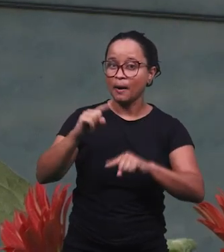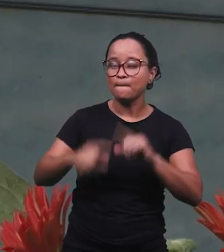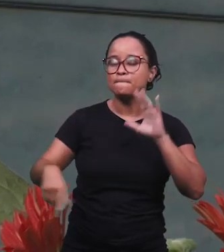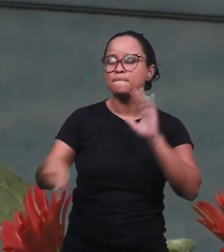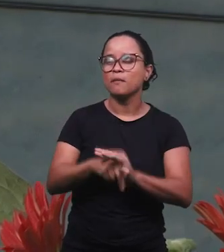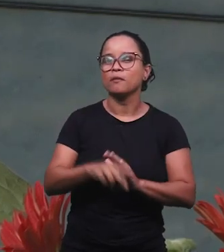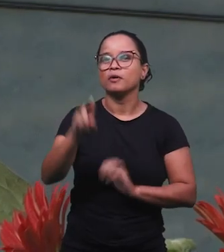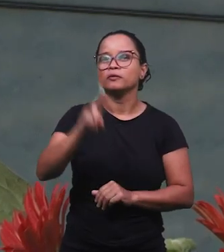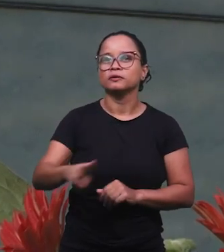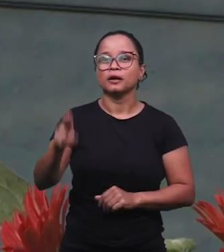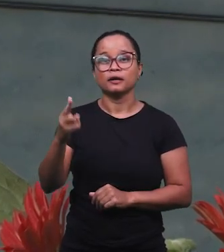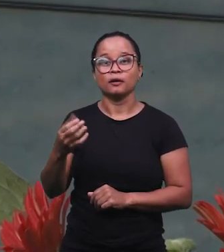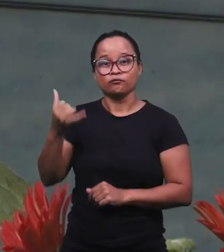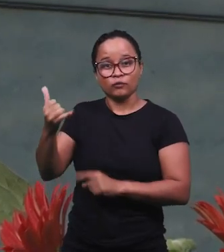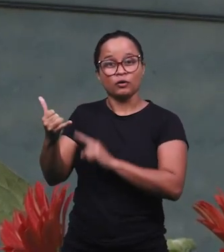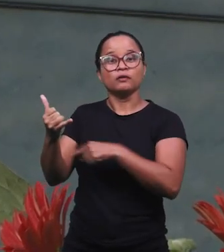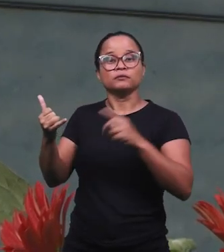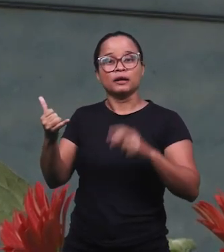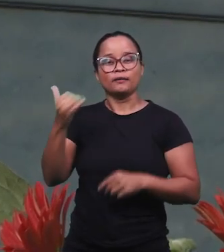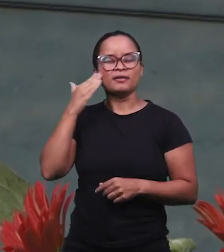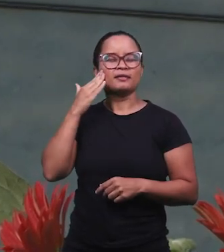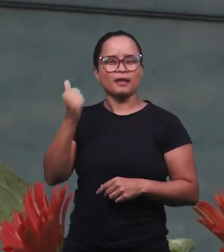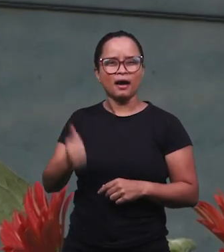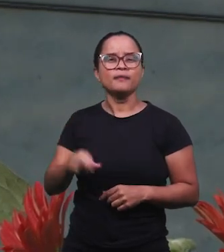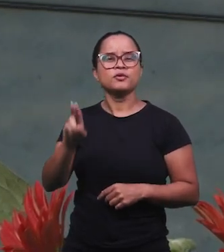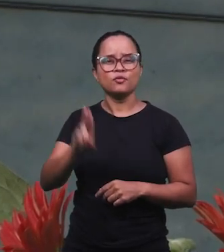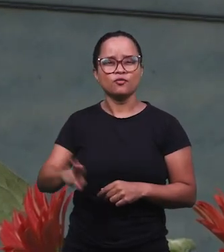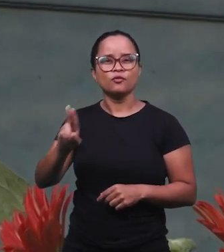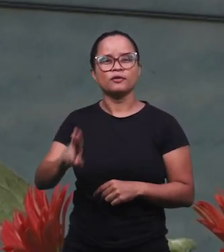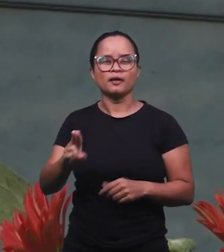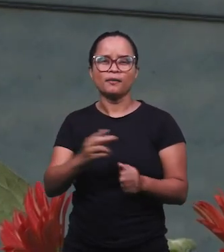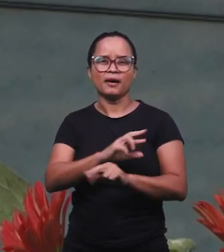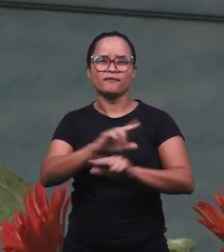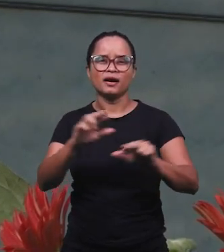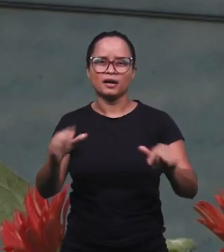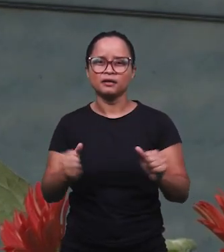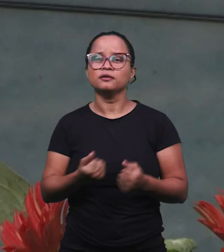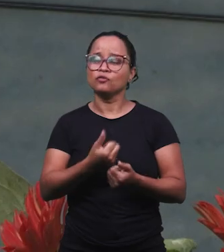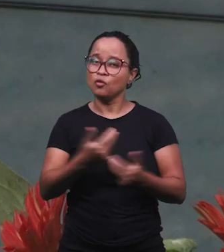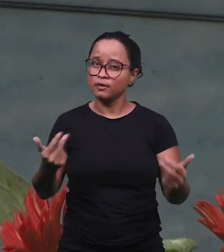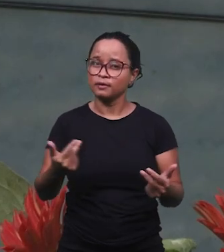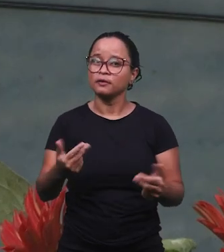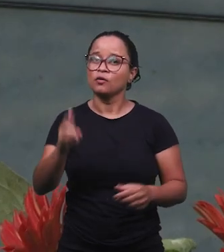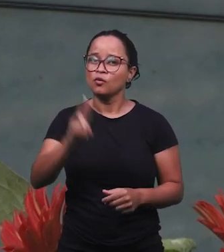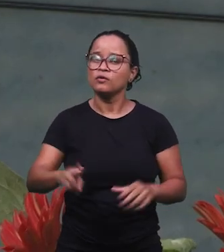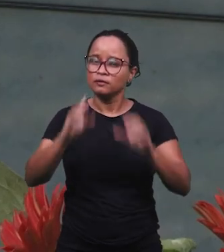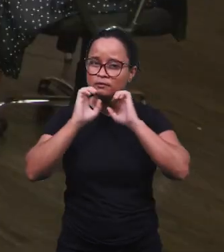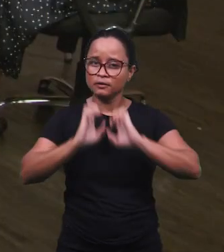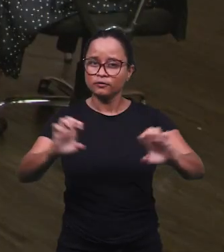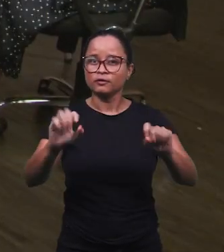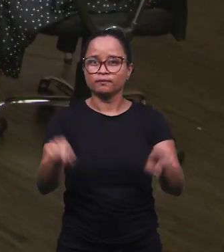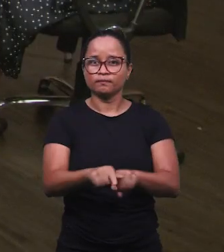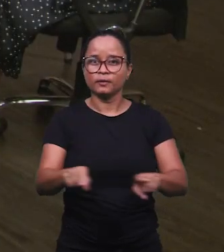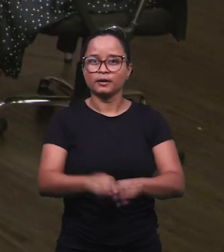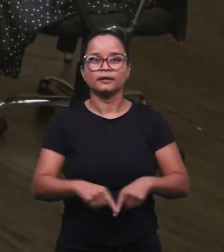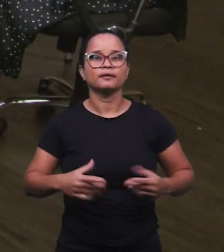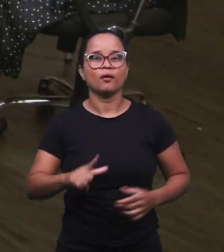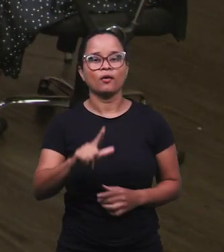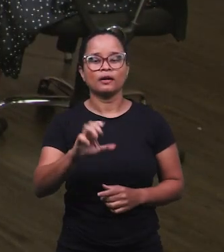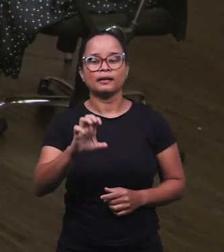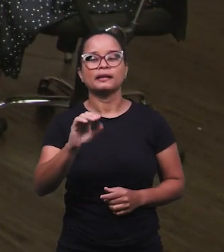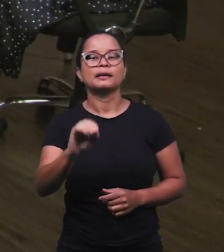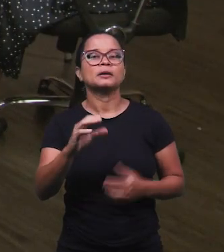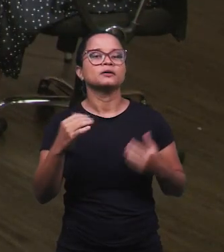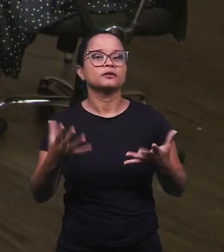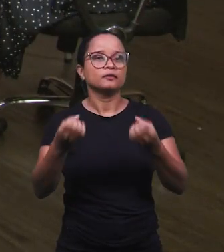sua mão, tá? E que você sabe usar para muita coisa. Usa para evangelizar, tá bom? Vamos lá, Léo, fala aí um pouco sobre